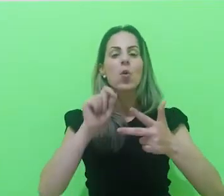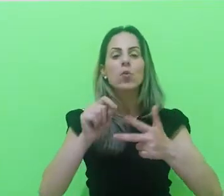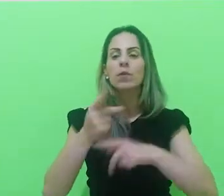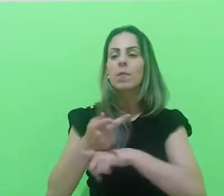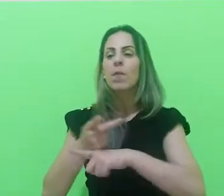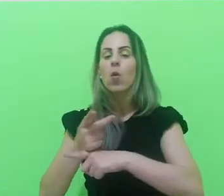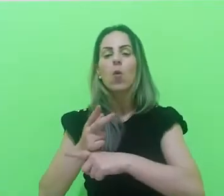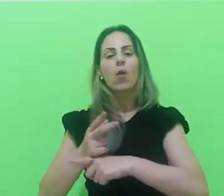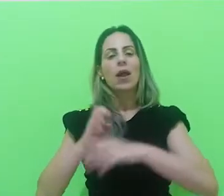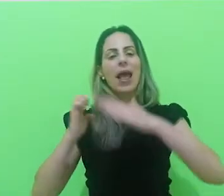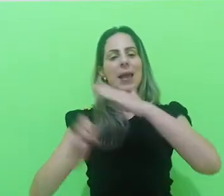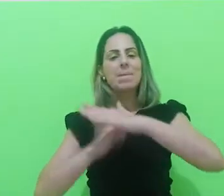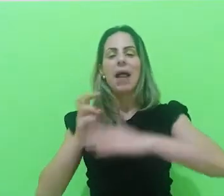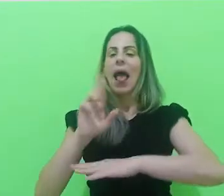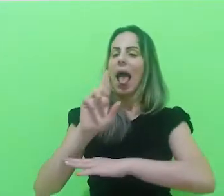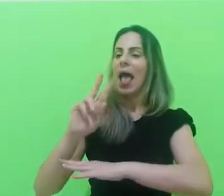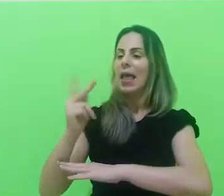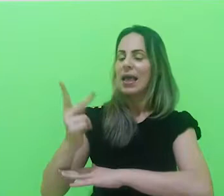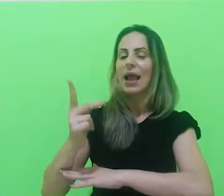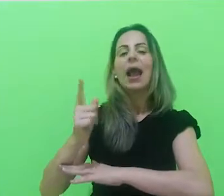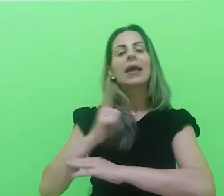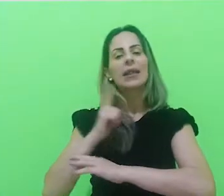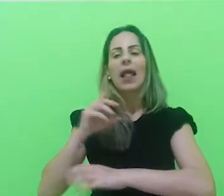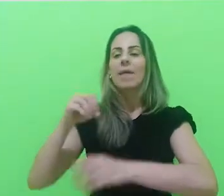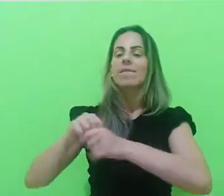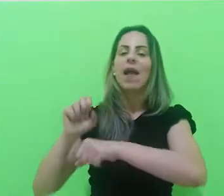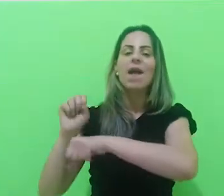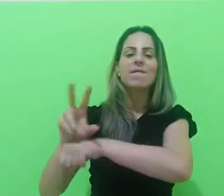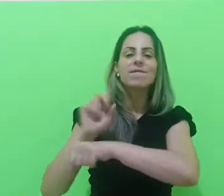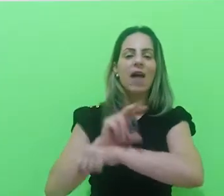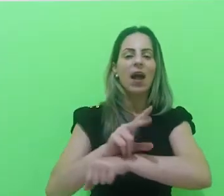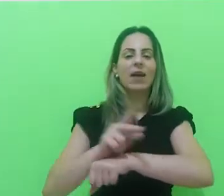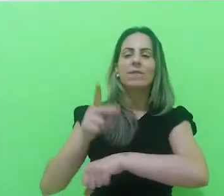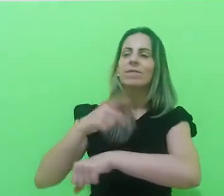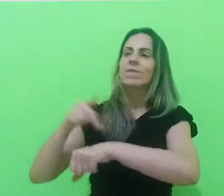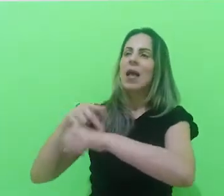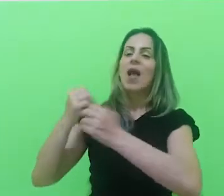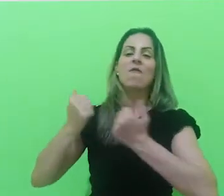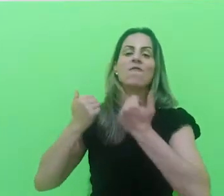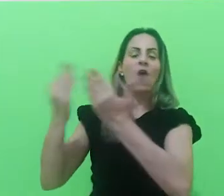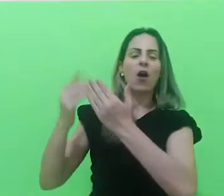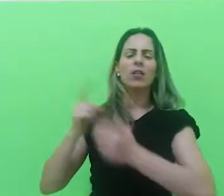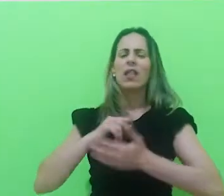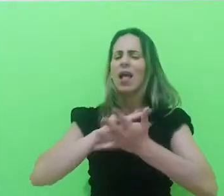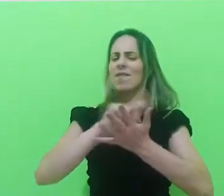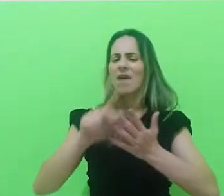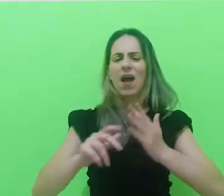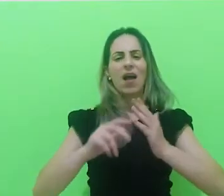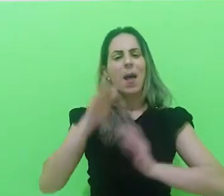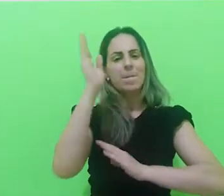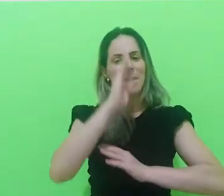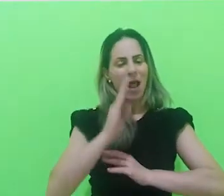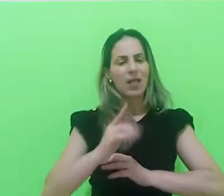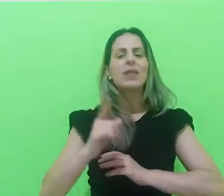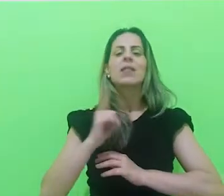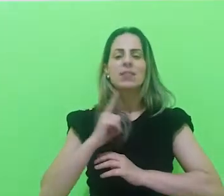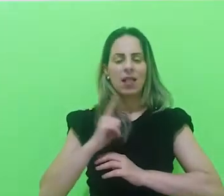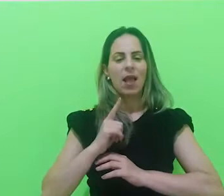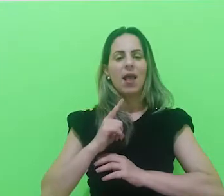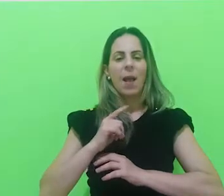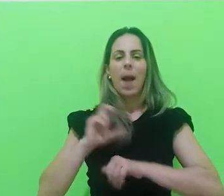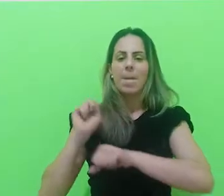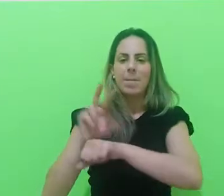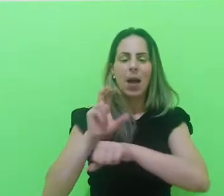RH, empresas de RH que possuam vagas no exterior. Tem várias empresas aqui no Brasil que empregam pessoas